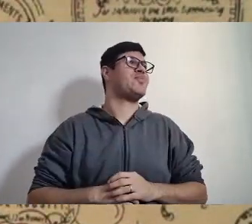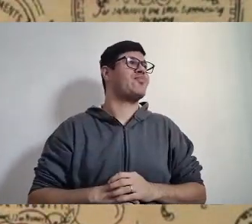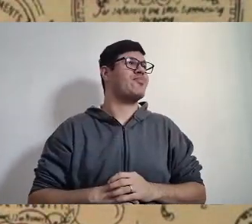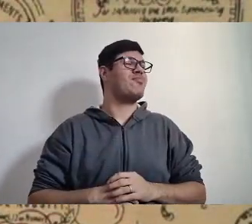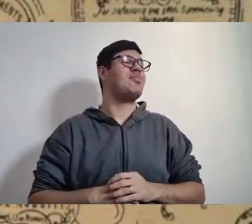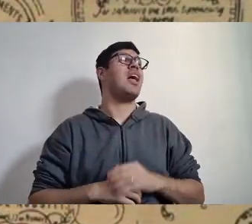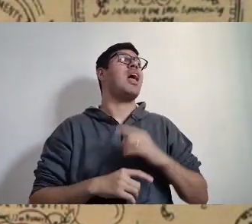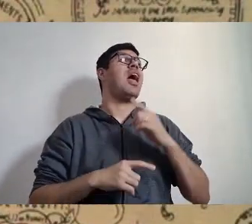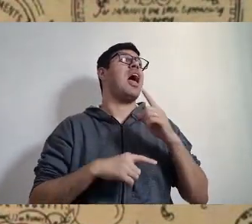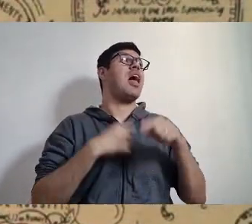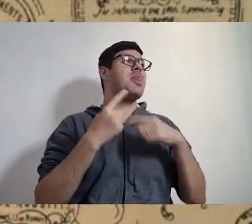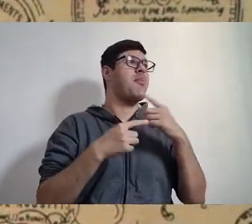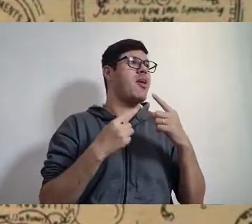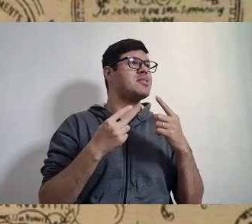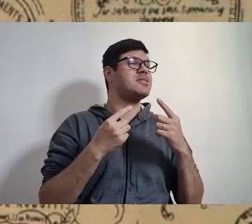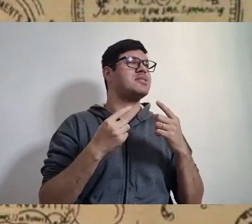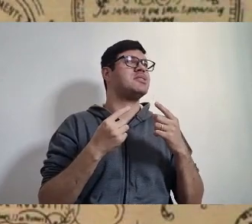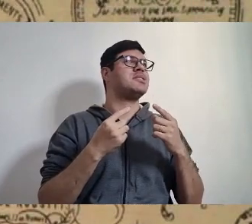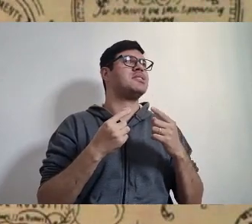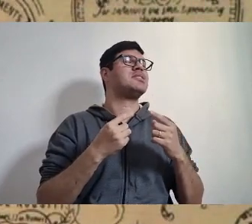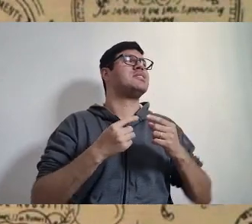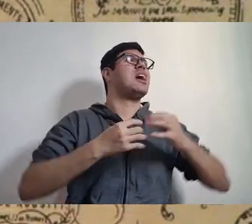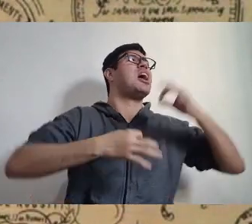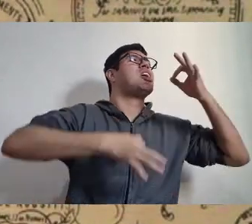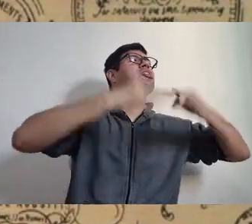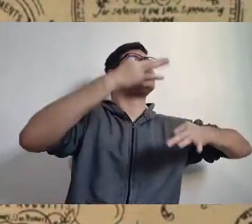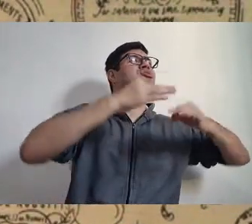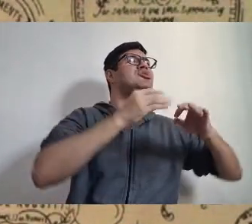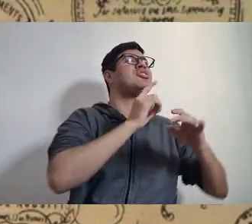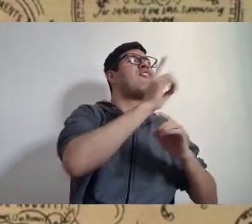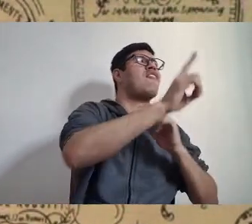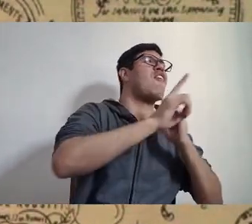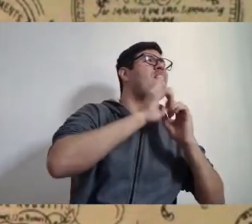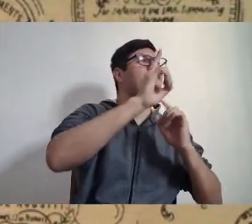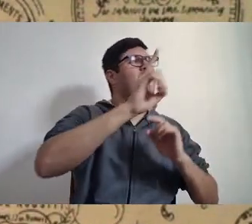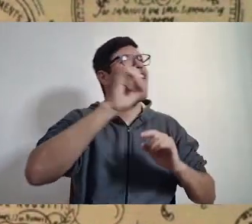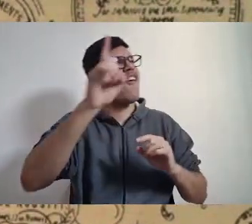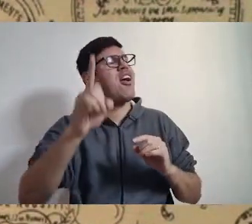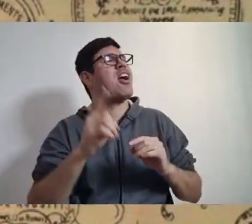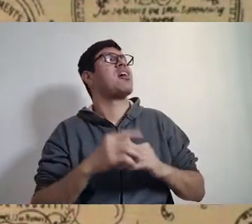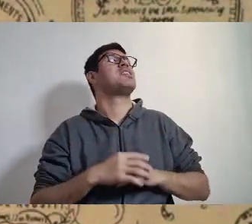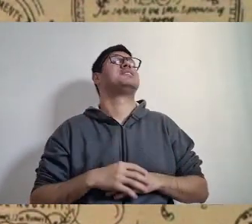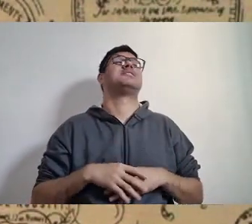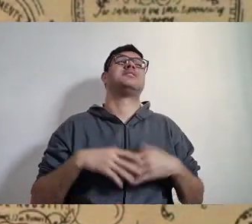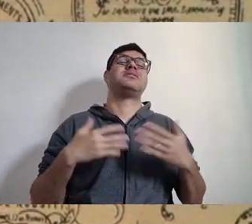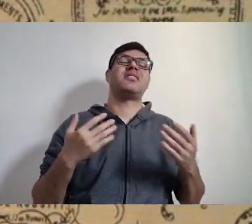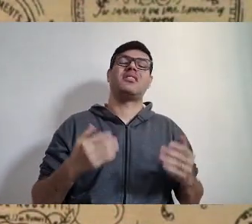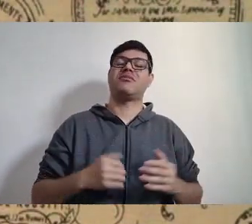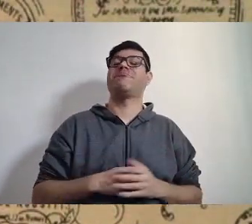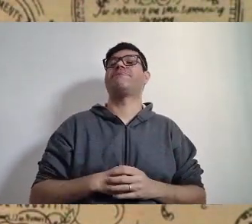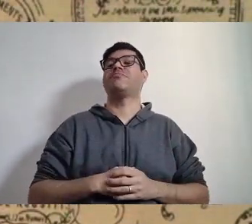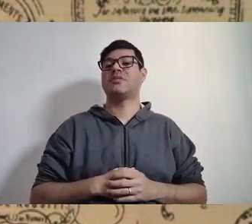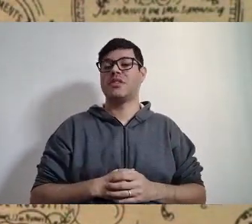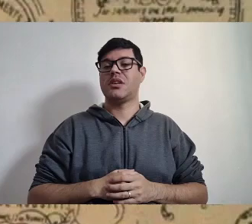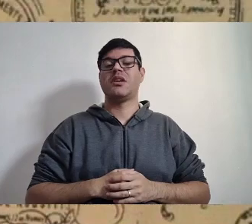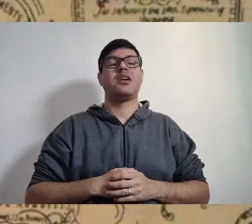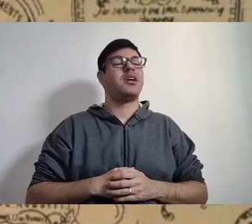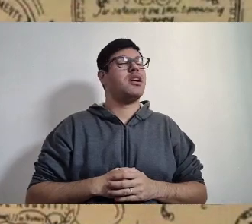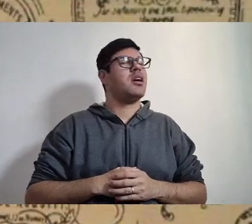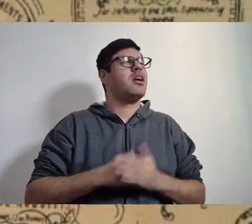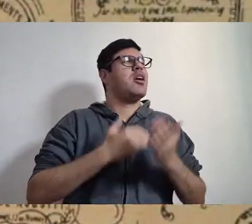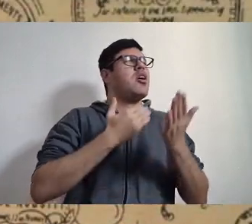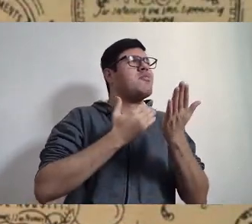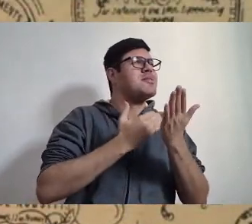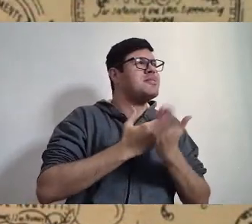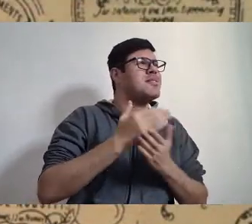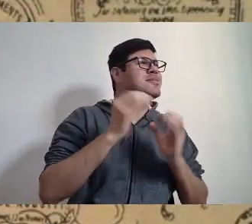tinha, aí começou a recorrer na justiça e tal, né? Foi levando com a barriga, Foi levando. Aí eu falei, olha, quer saber, gente, vamos começar do zero de